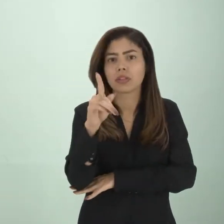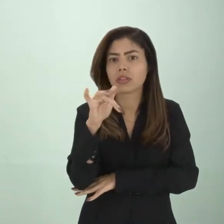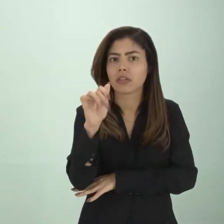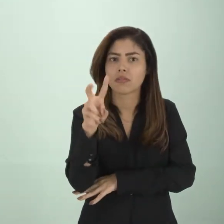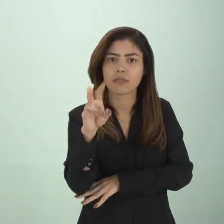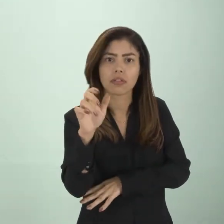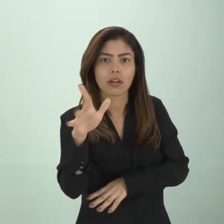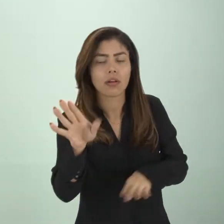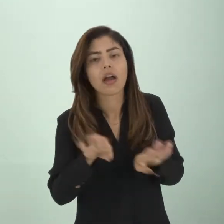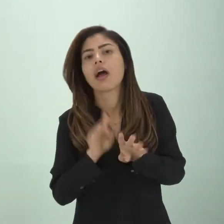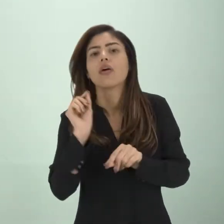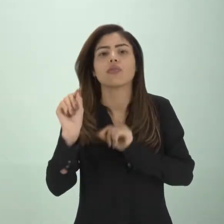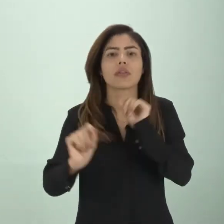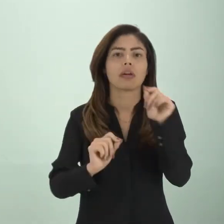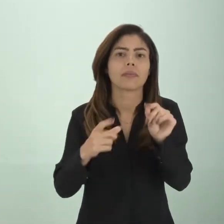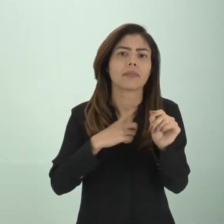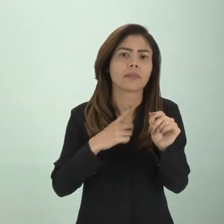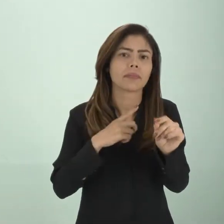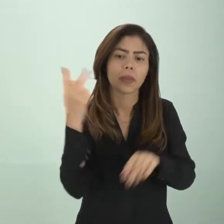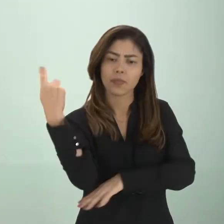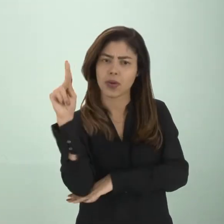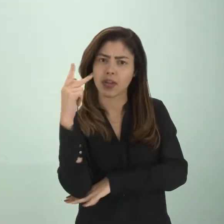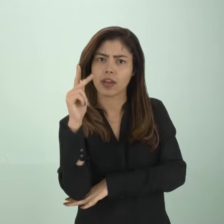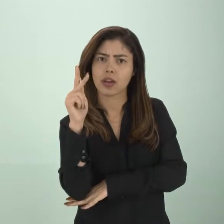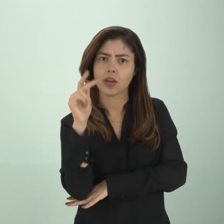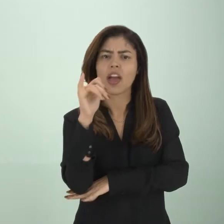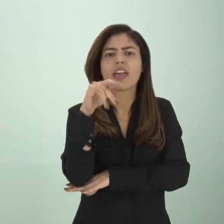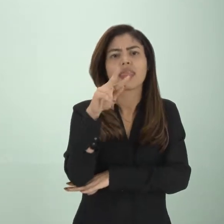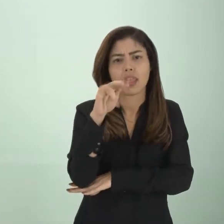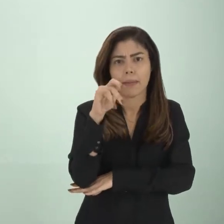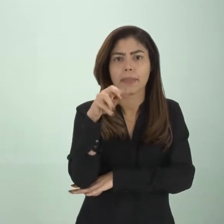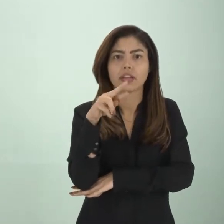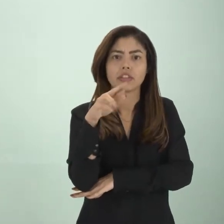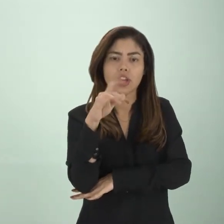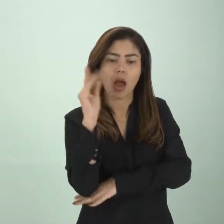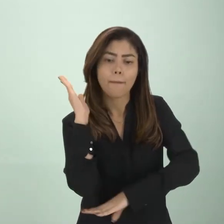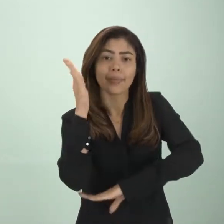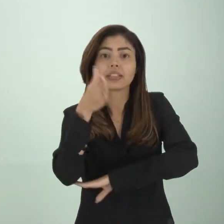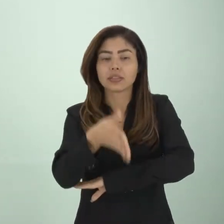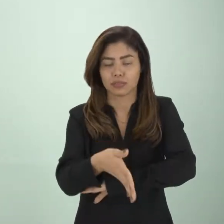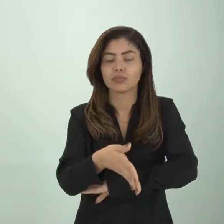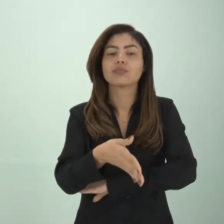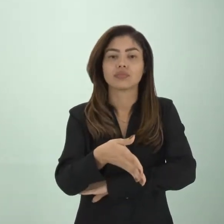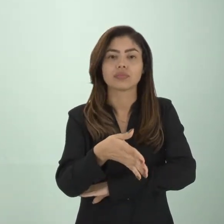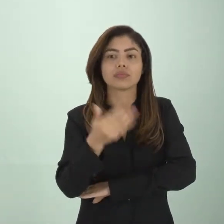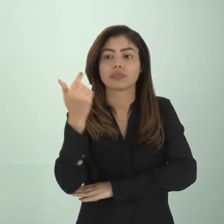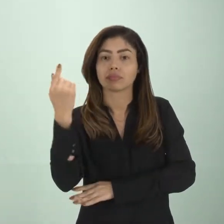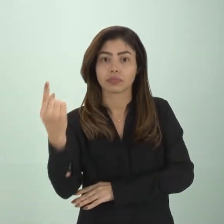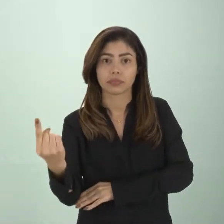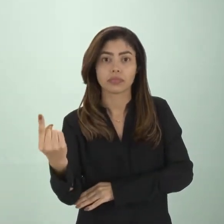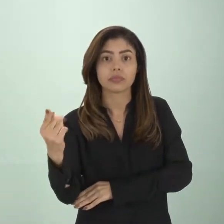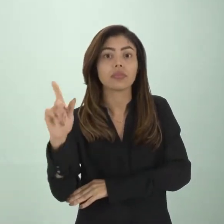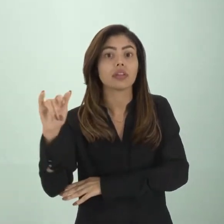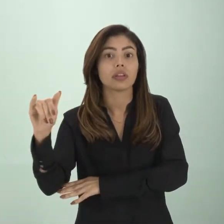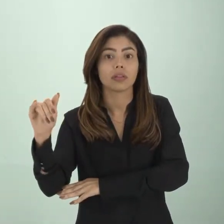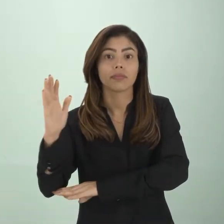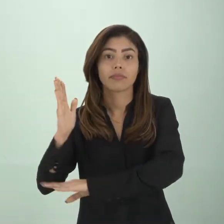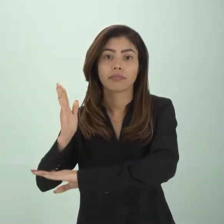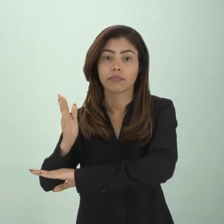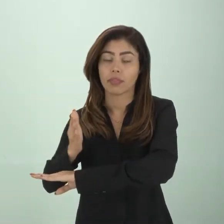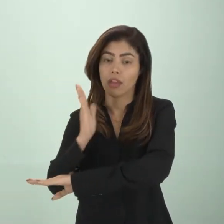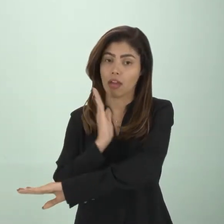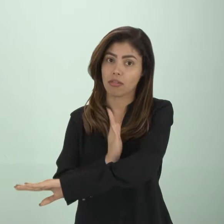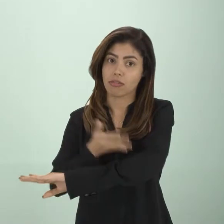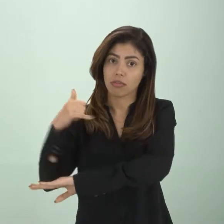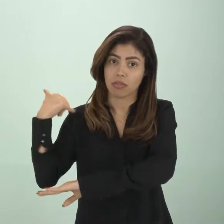verdade, seria o período intermediário que estaria no meio entre a Idade